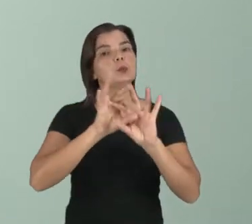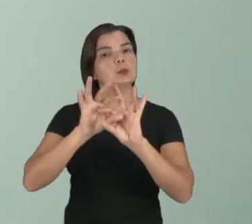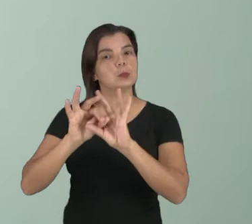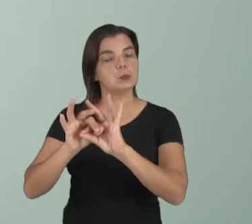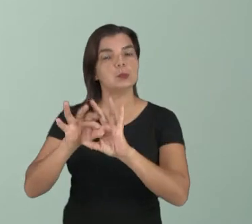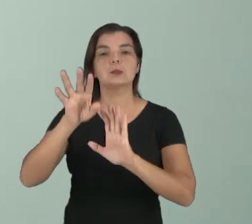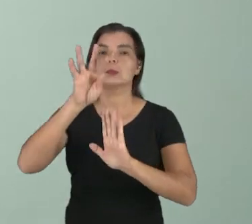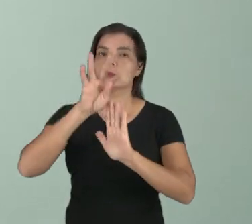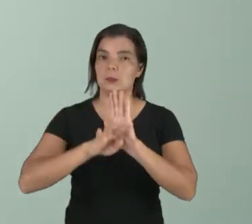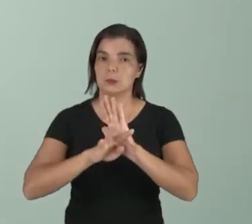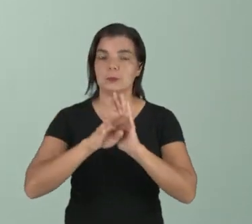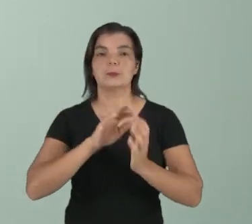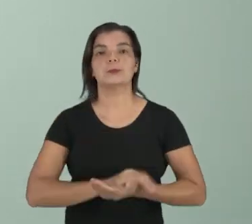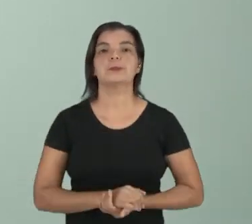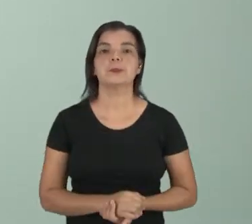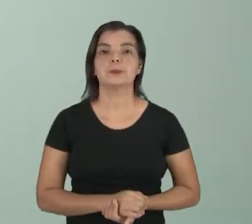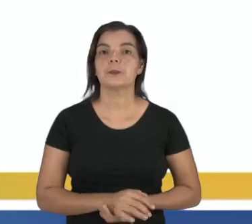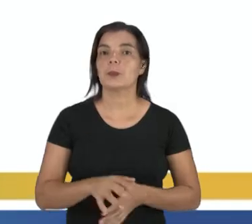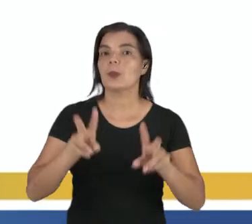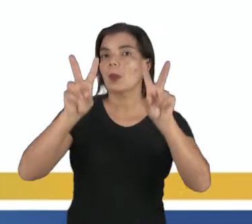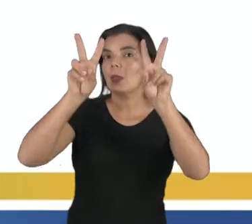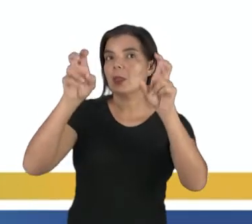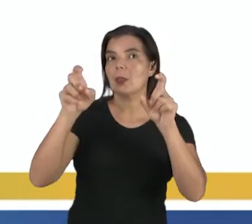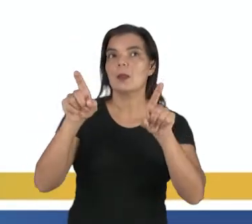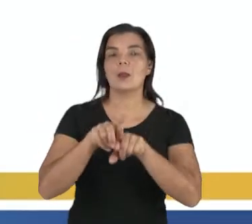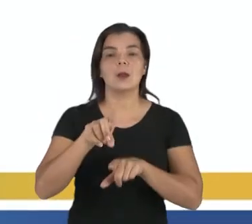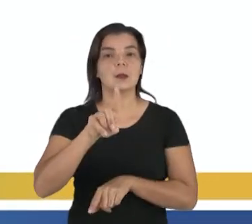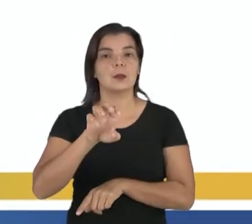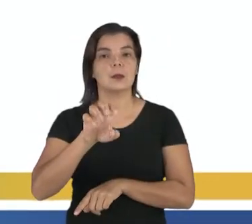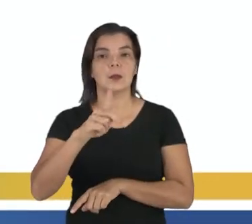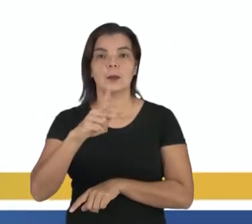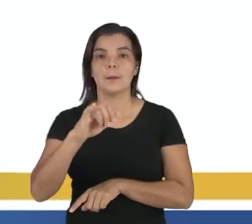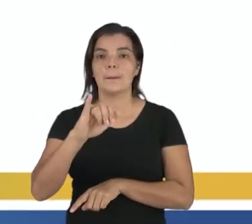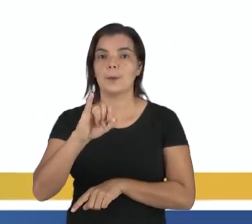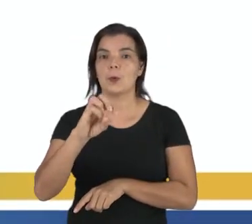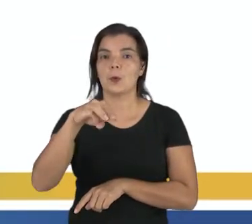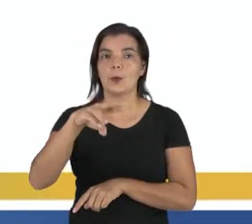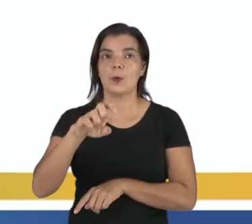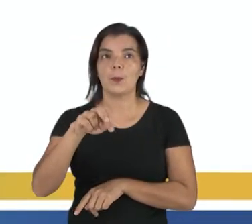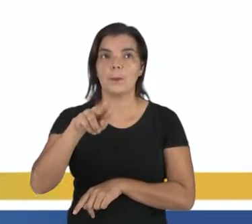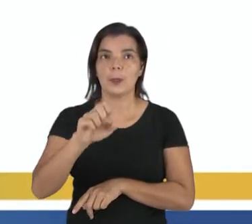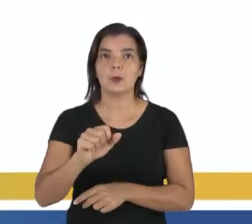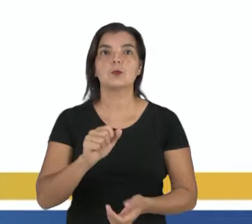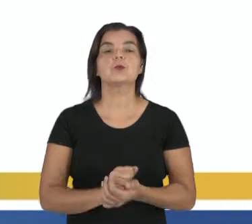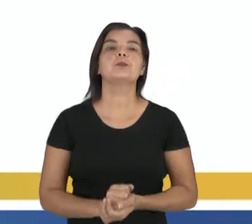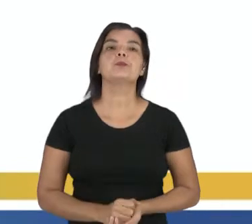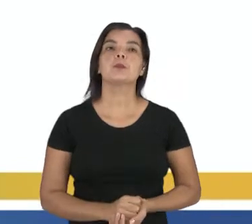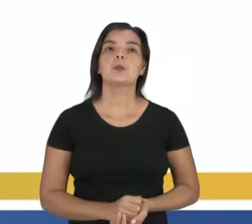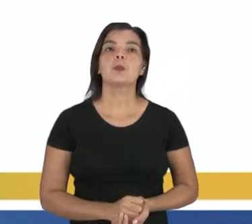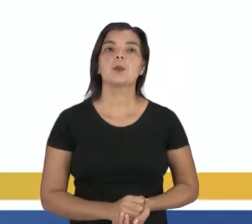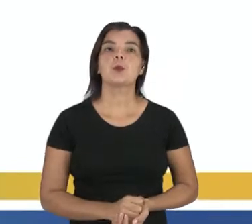no texto. Título: Depoimento, Robert Fulghum.